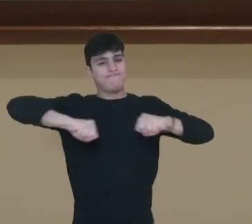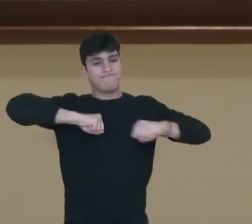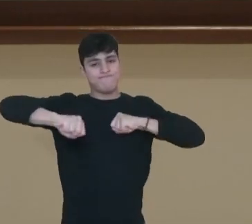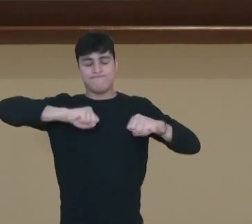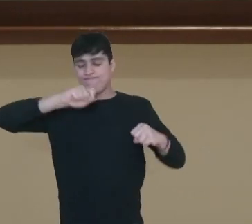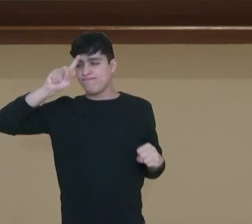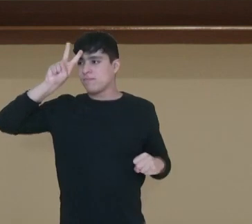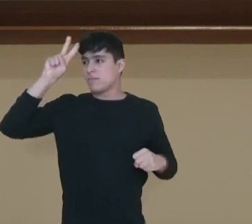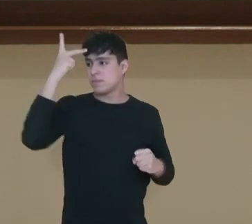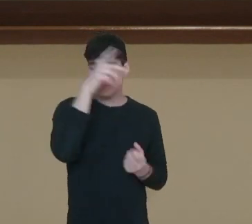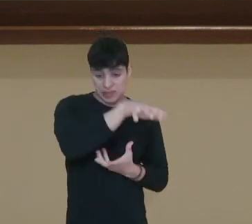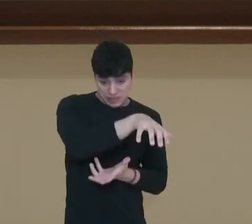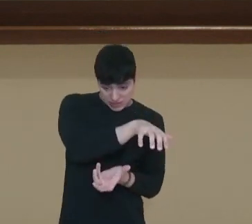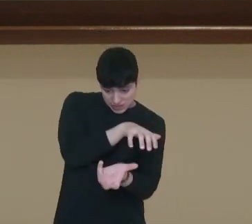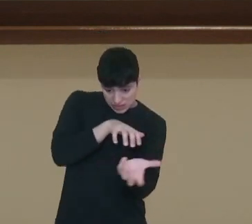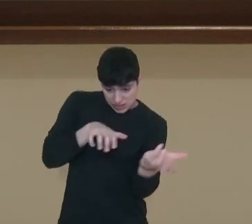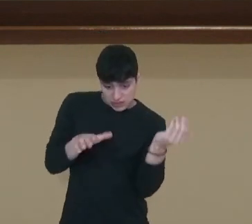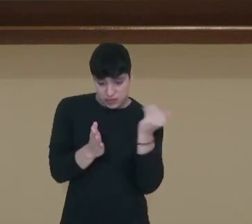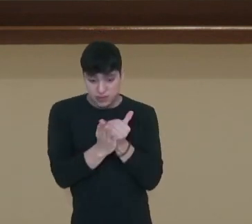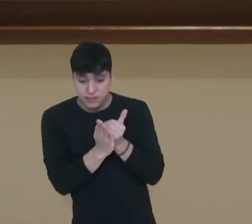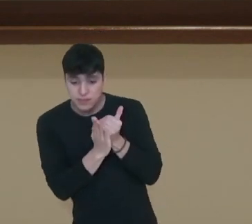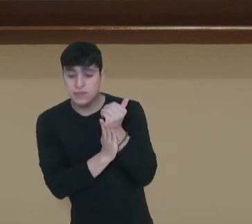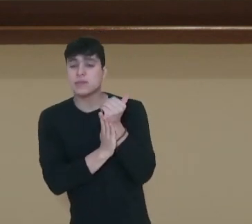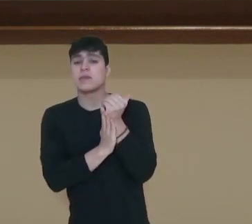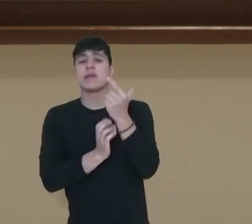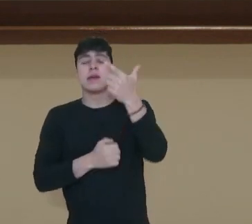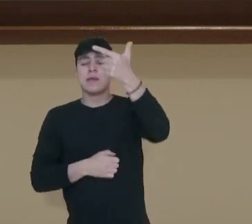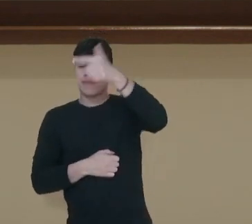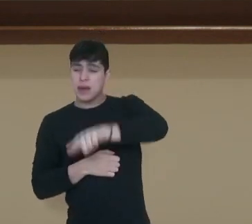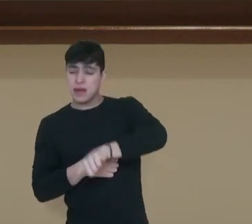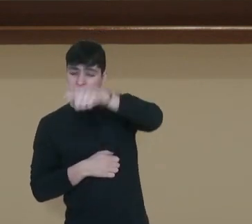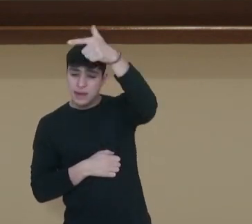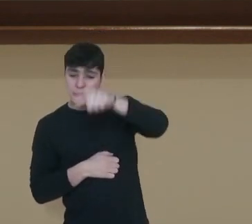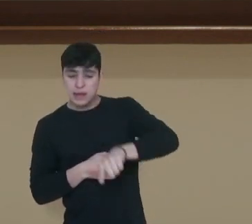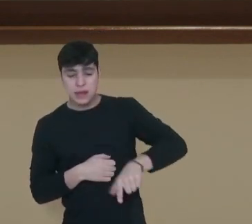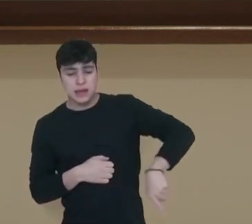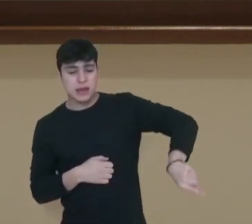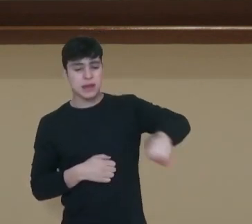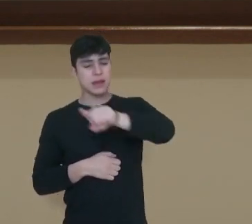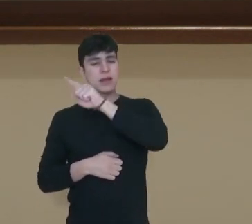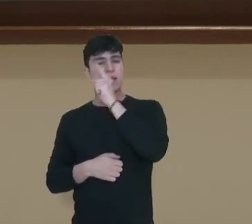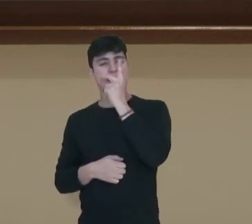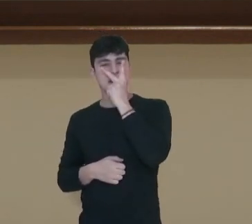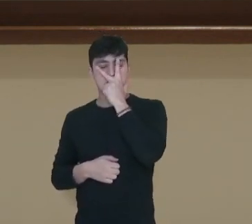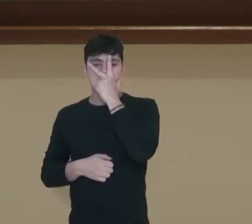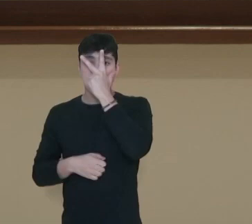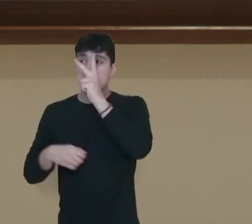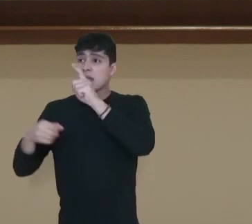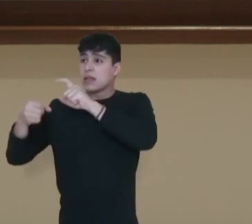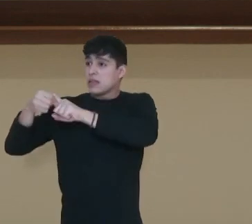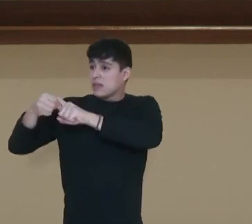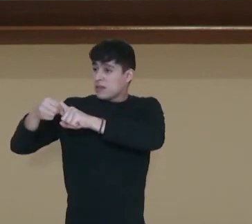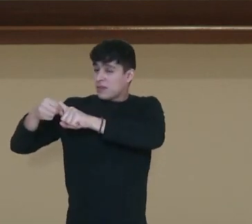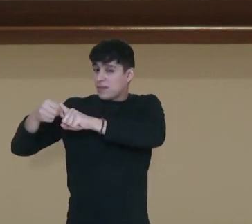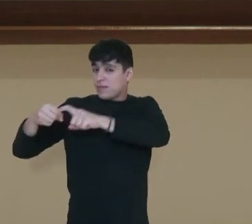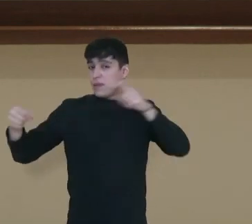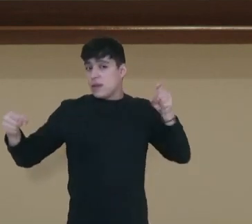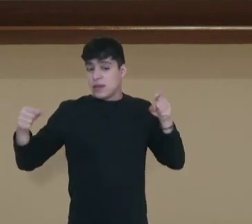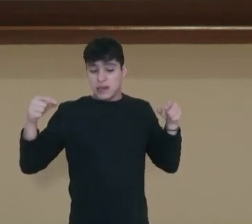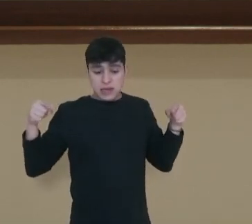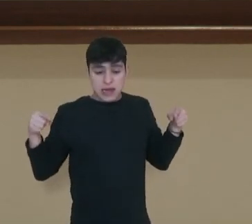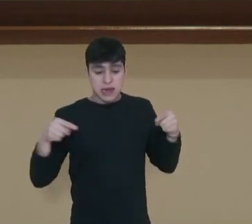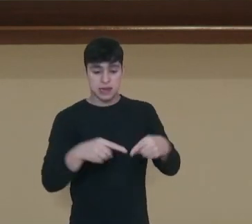de revoltas que vai alimentar mais ainda essa ideia de independência dentro da